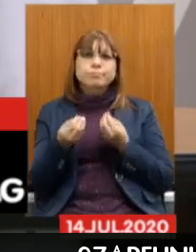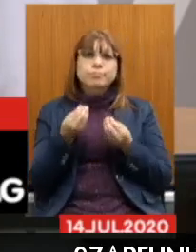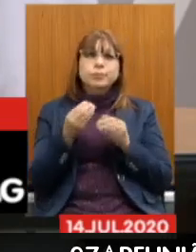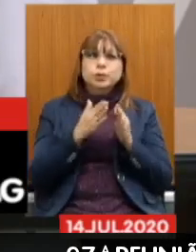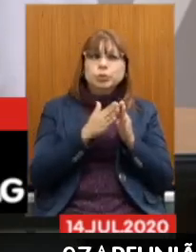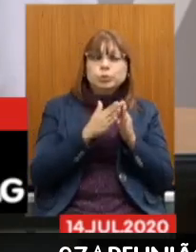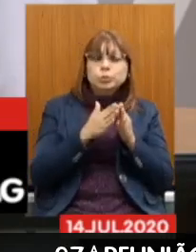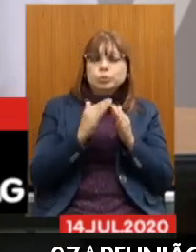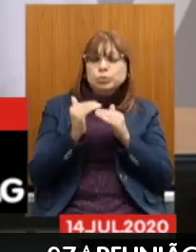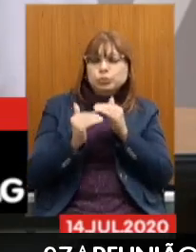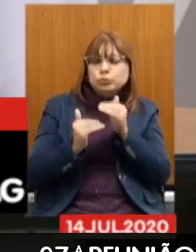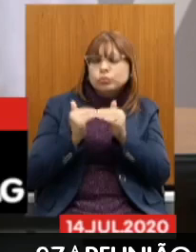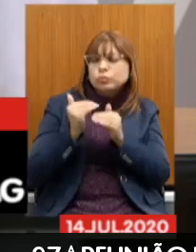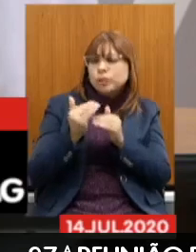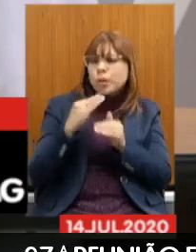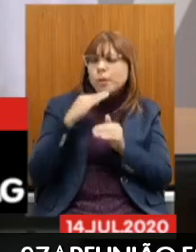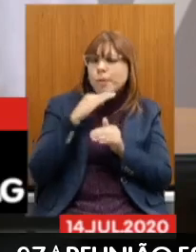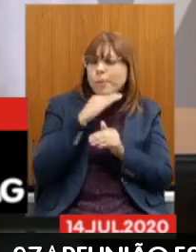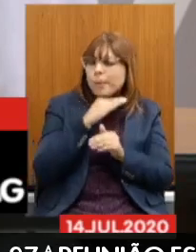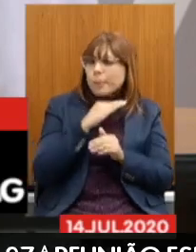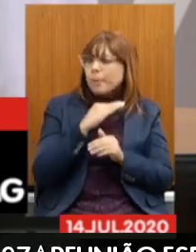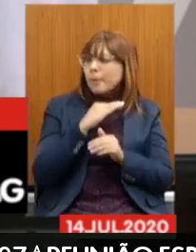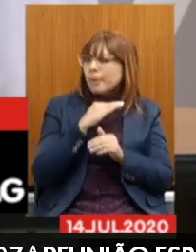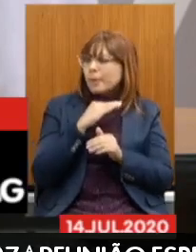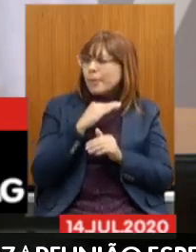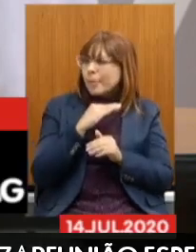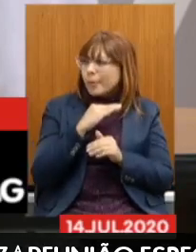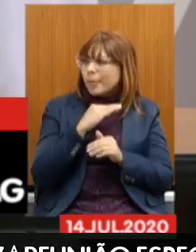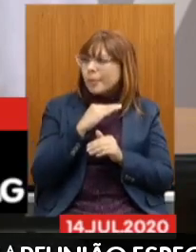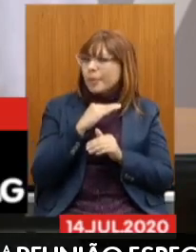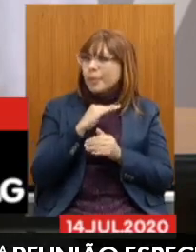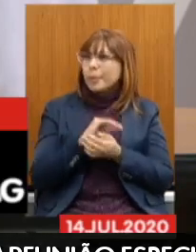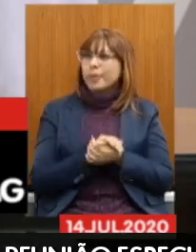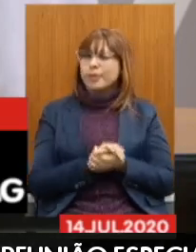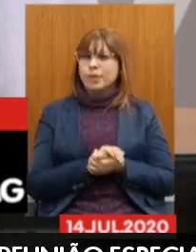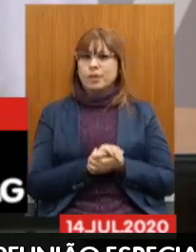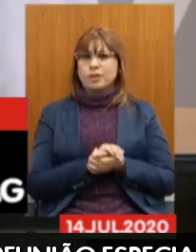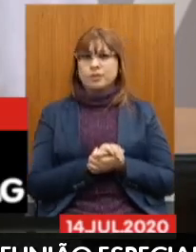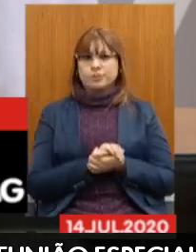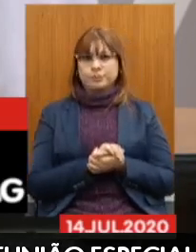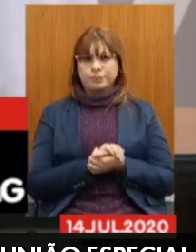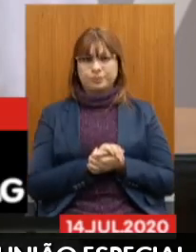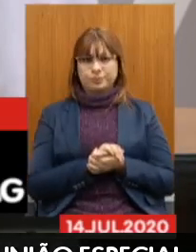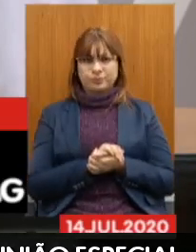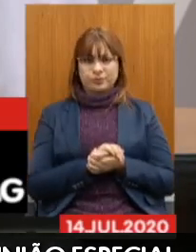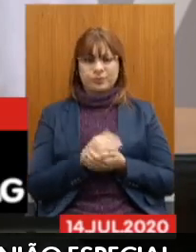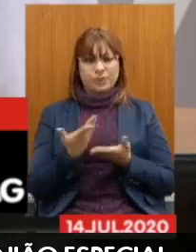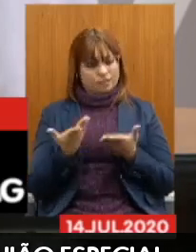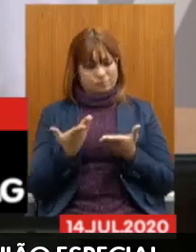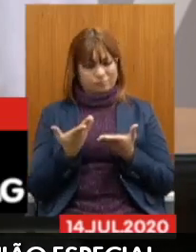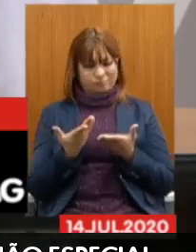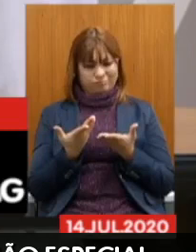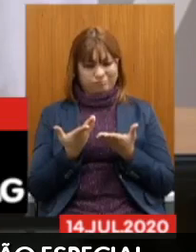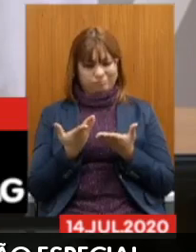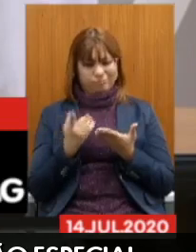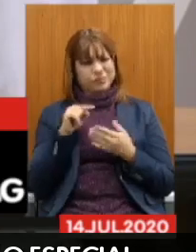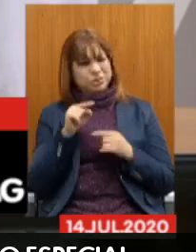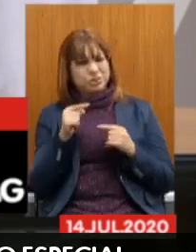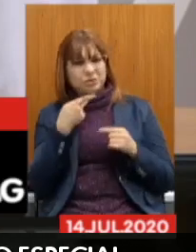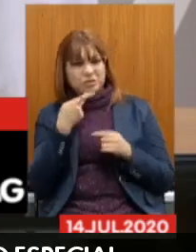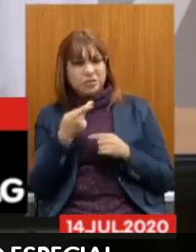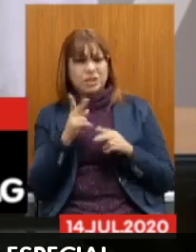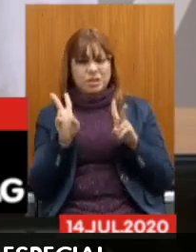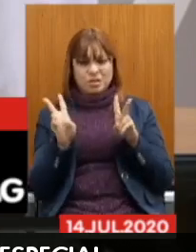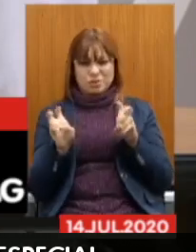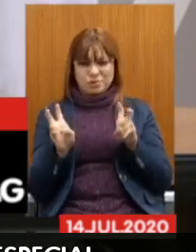progressividade, verificamos, com a devida vênia, que o argumento de justiça social é